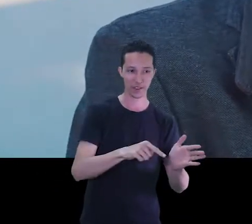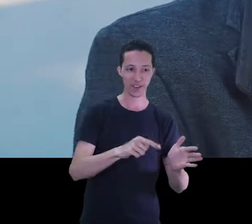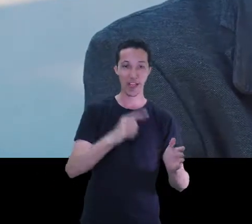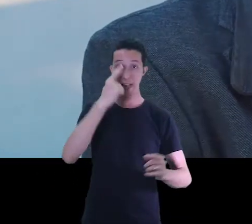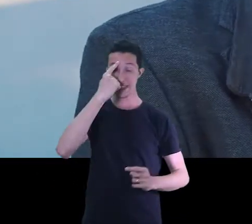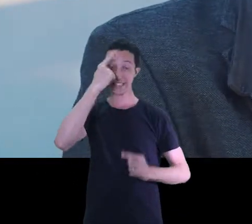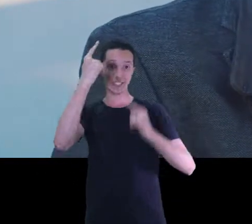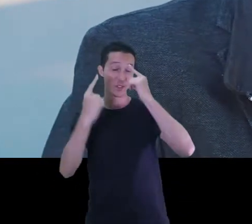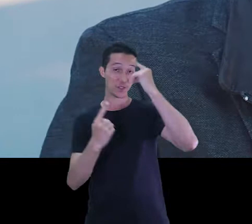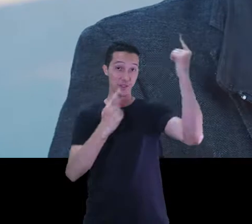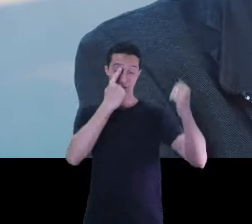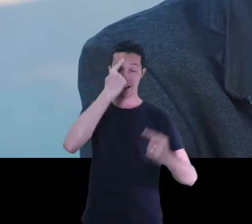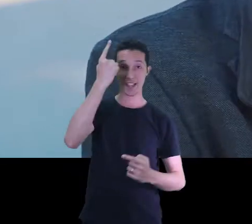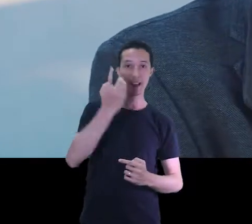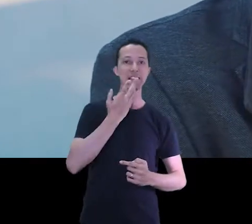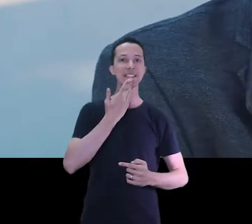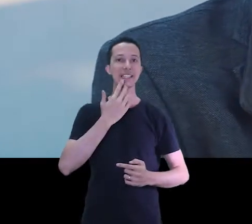da criação, da improvisação da criança, que